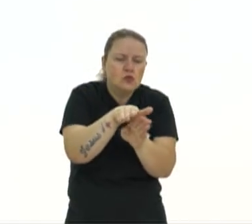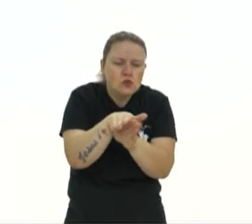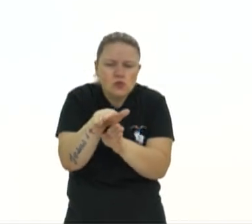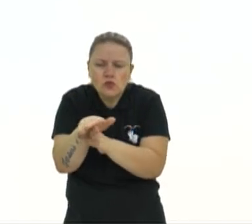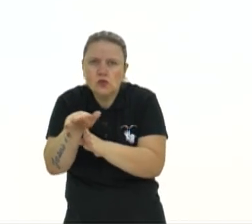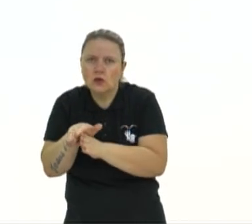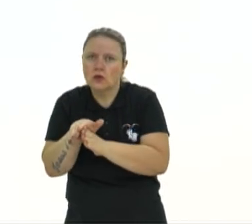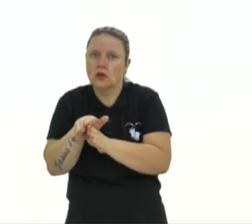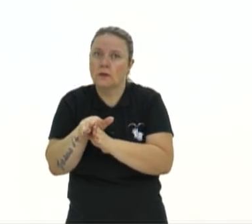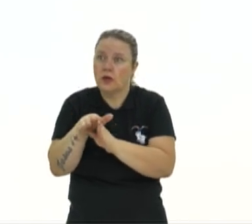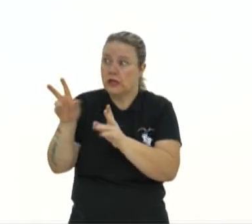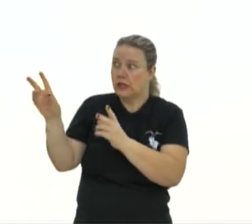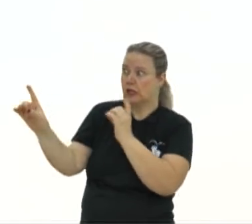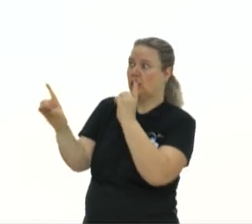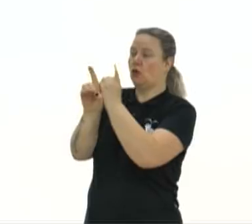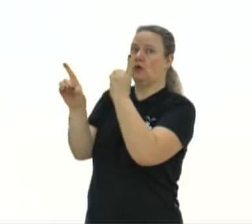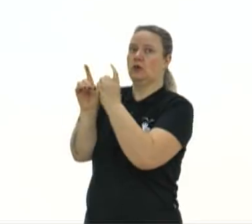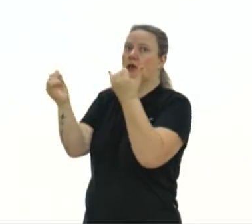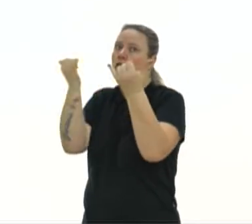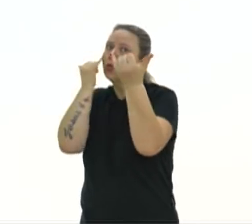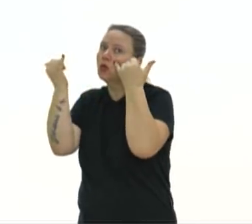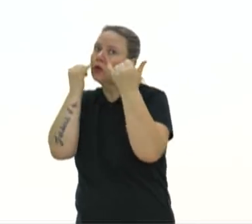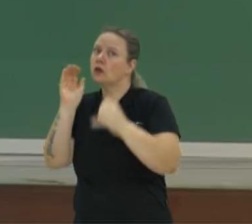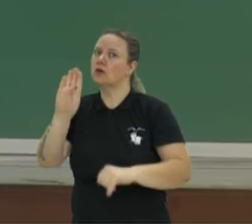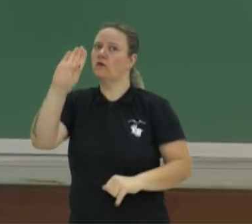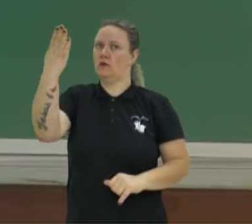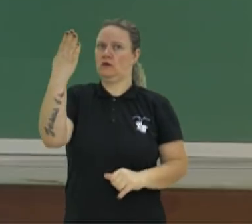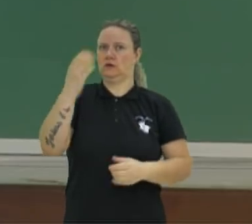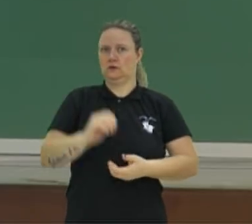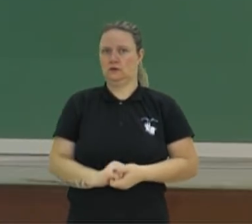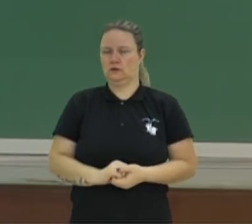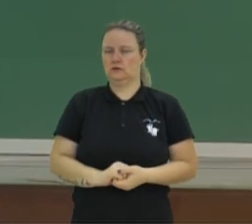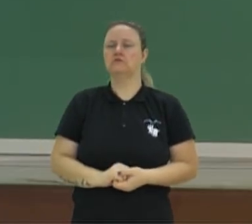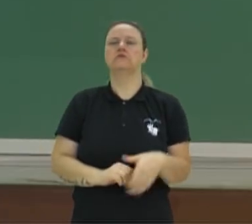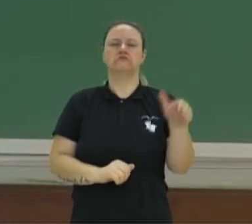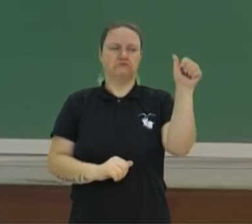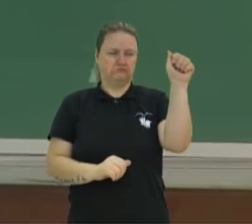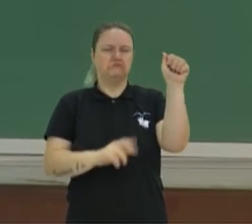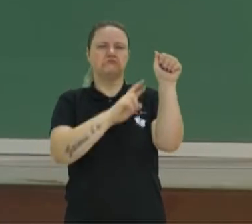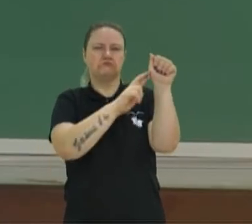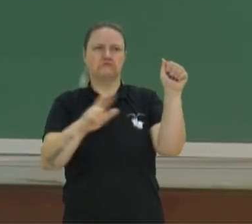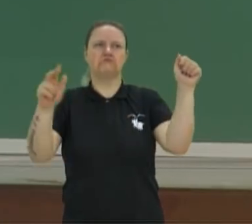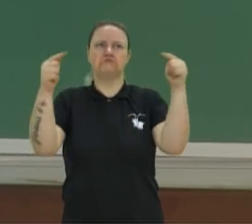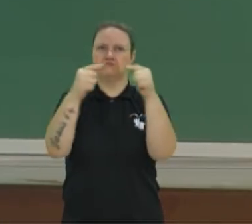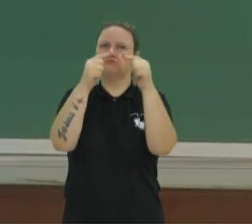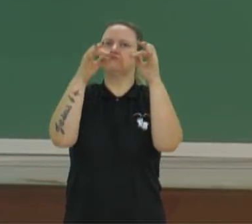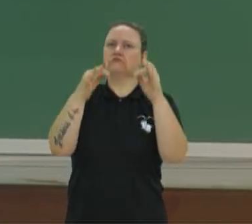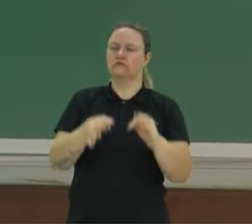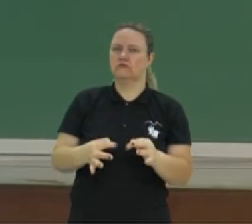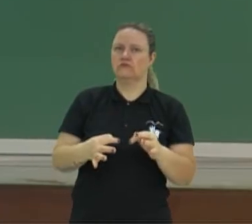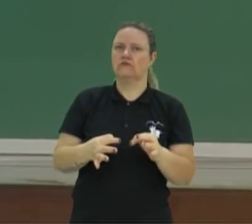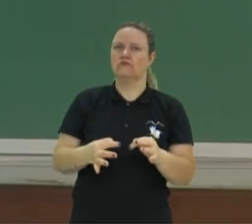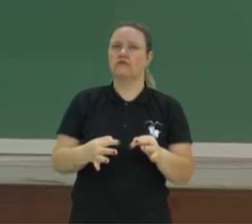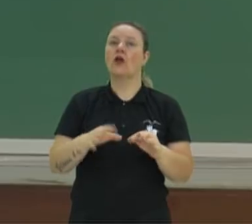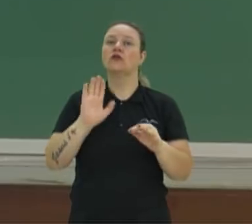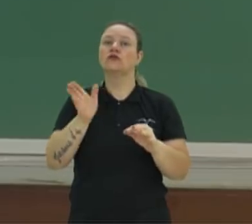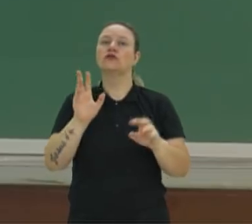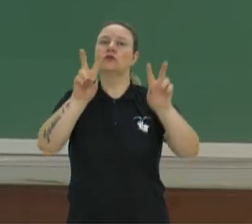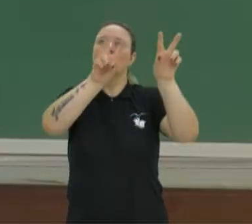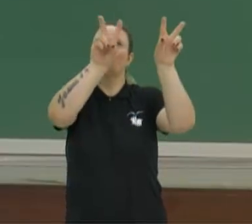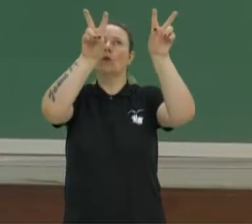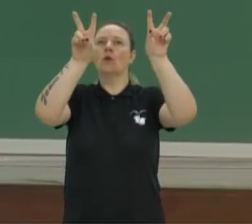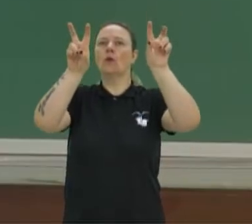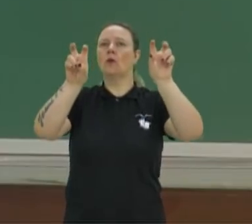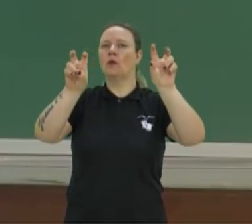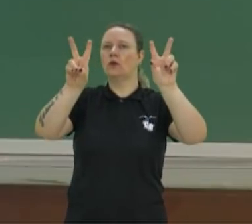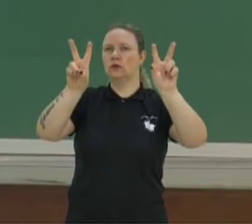notícias falsas, marcou certo. Esta é a resposta correta. Porque já na manchete, no título da notícia, nós temos